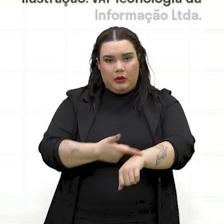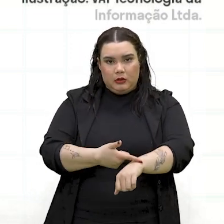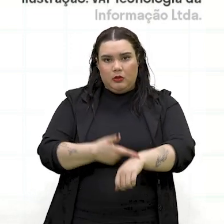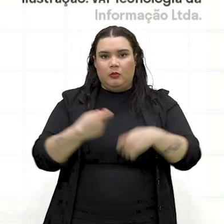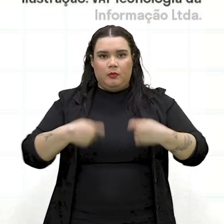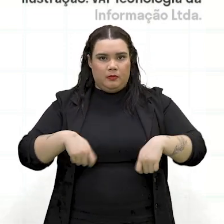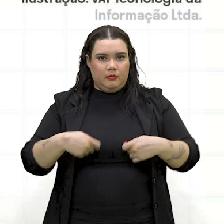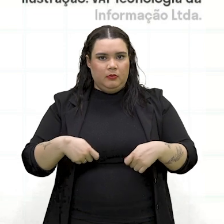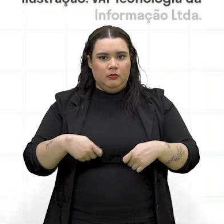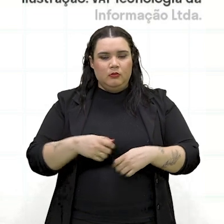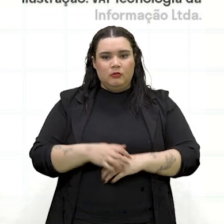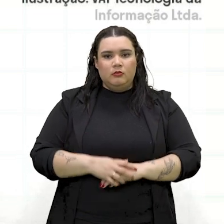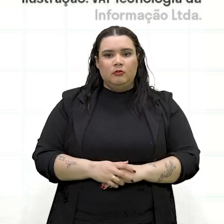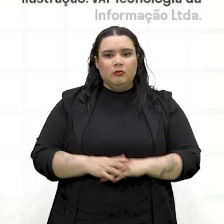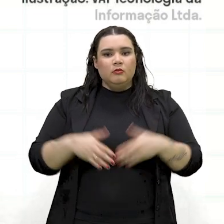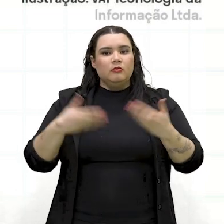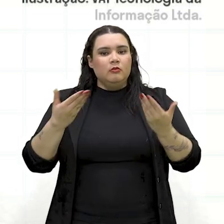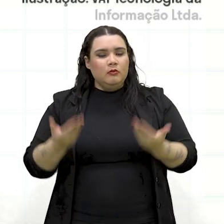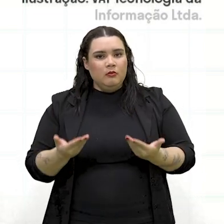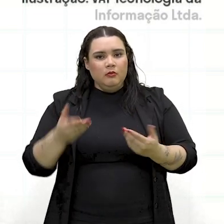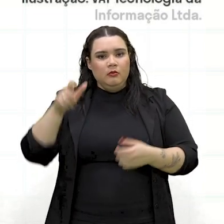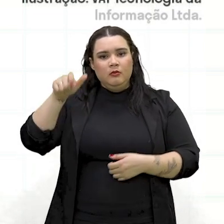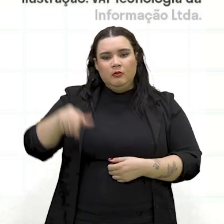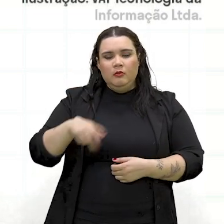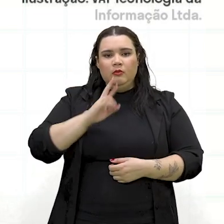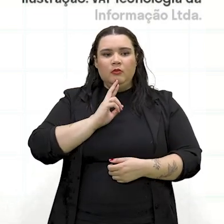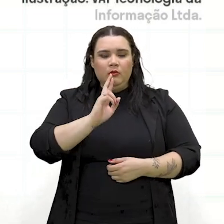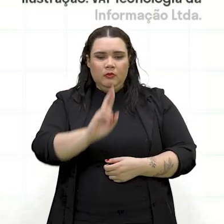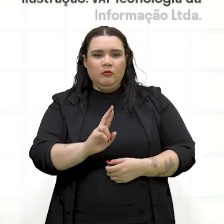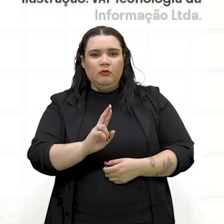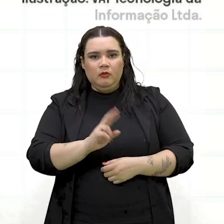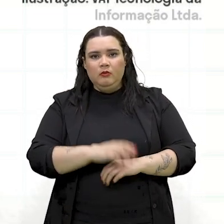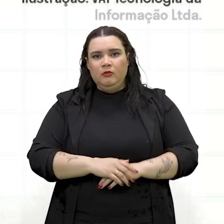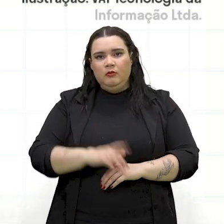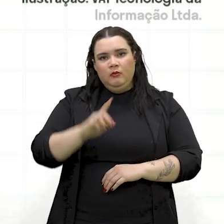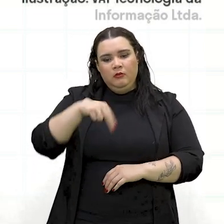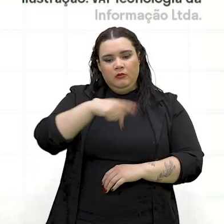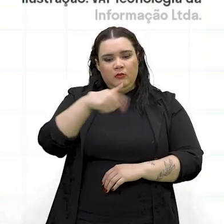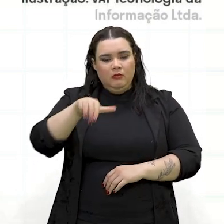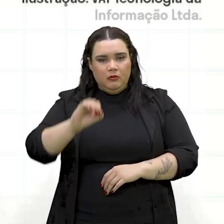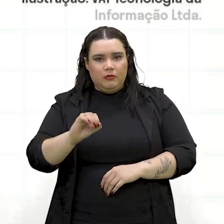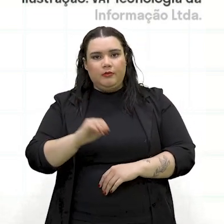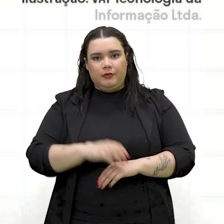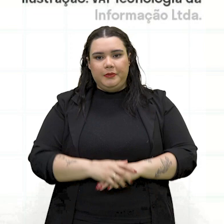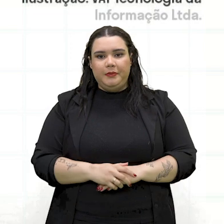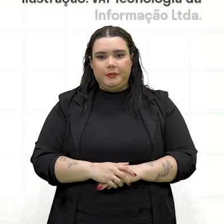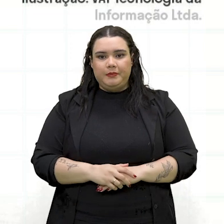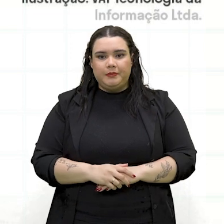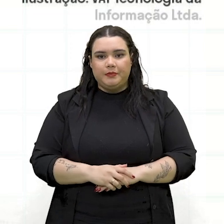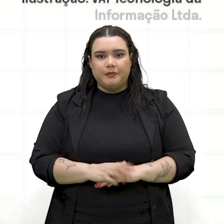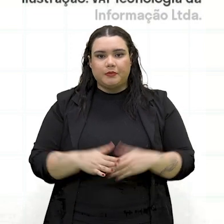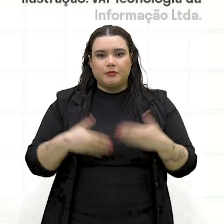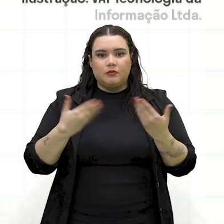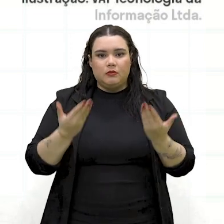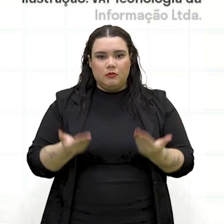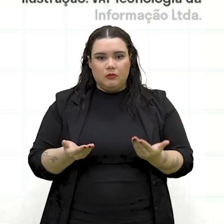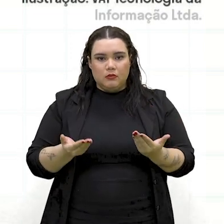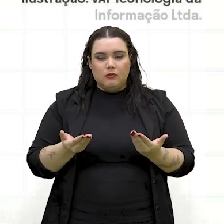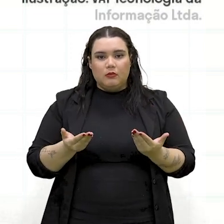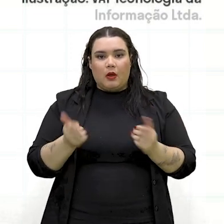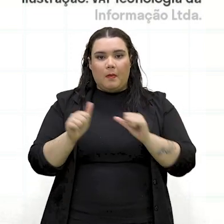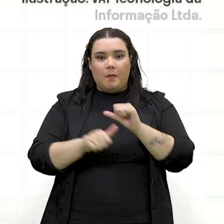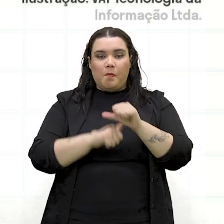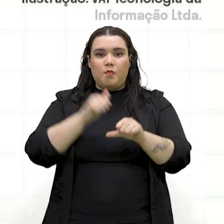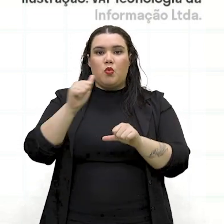com as pessoas. E aí que o Pedro fala não, né? Hey Pedro, não, tá? Simples assim. E aí que ele muda